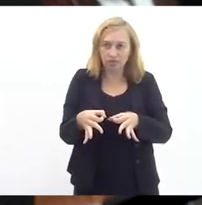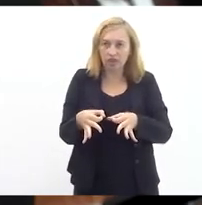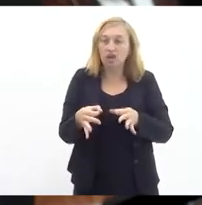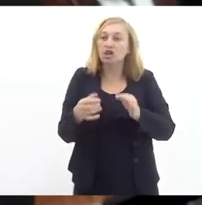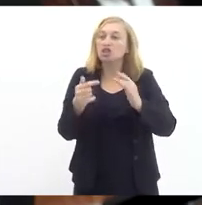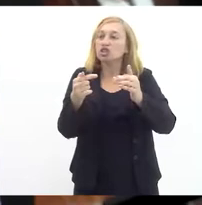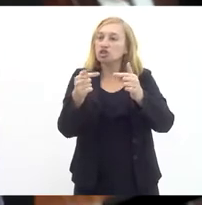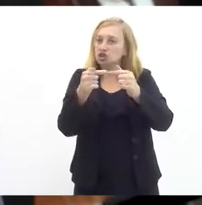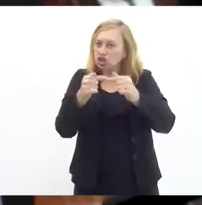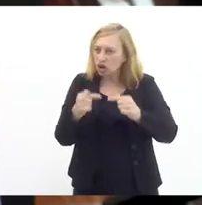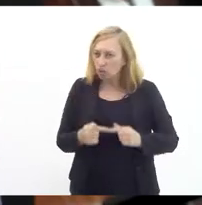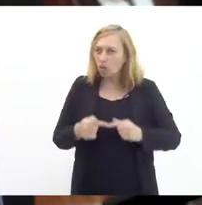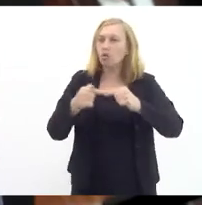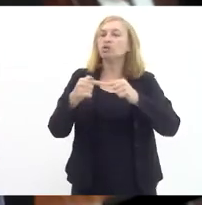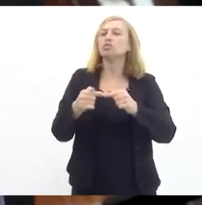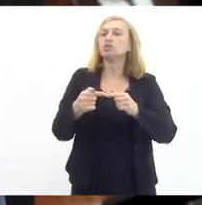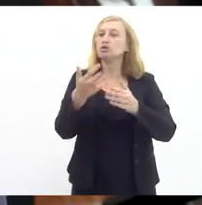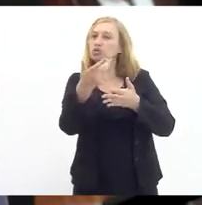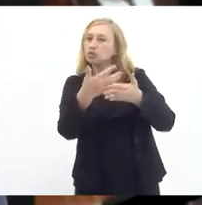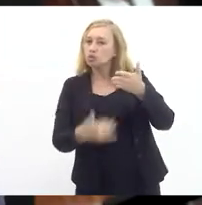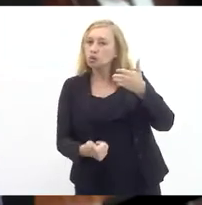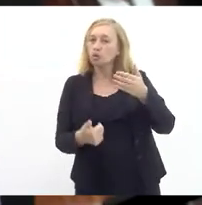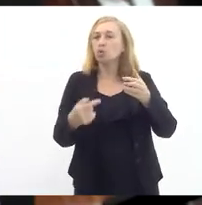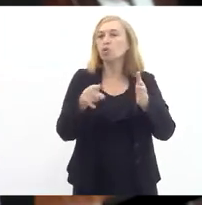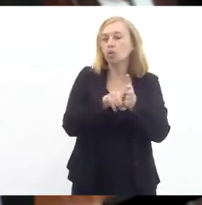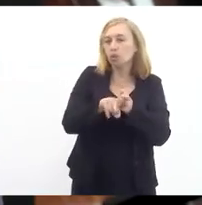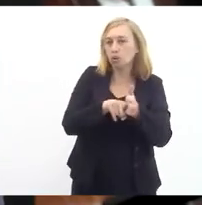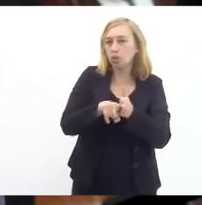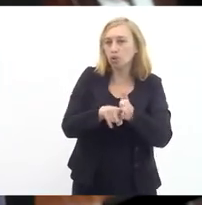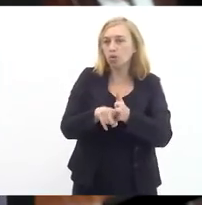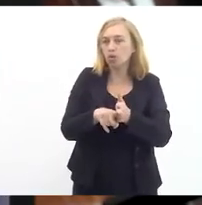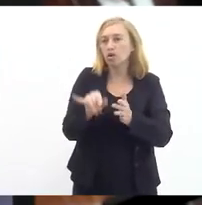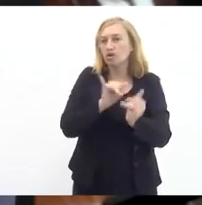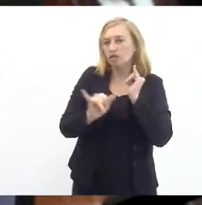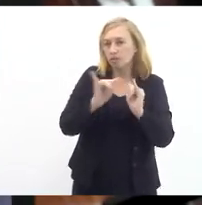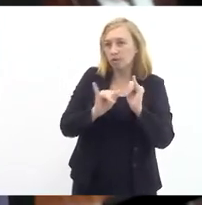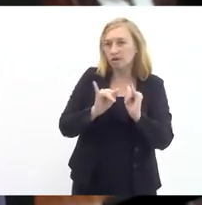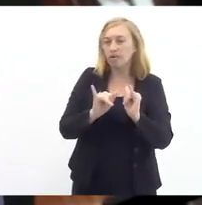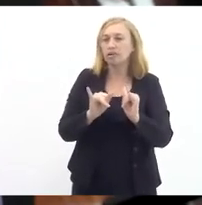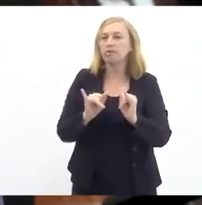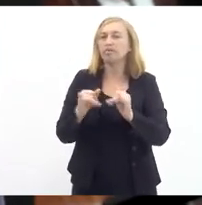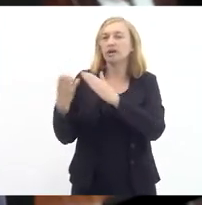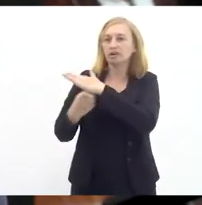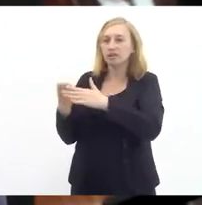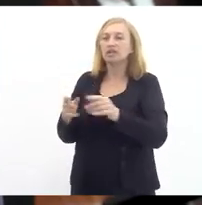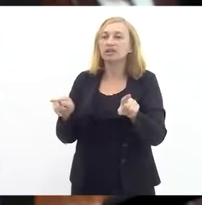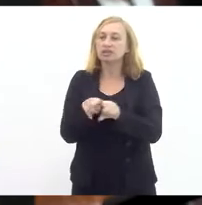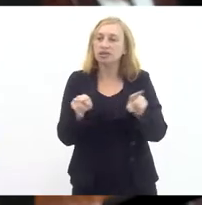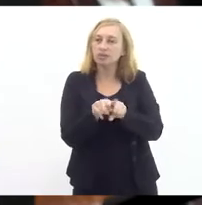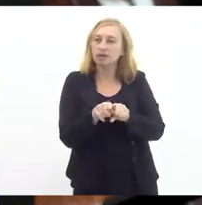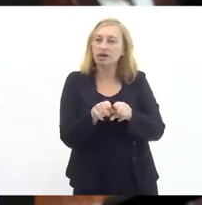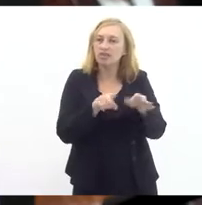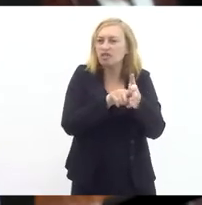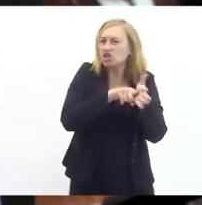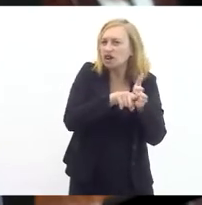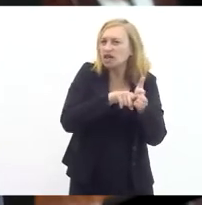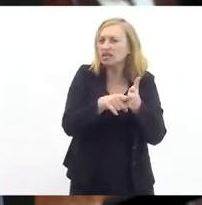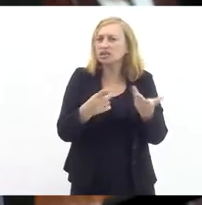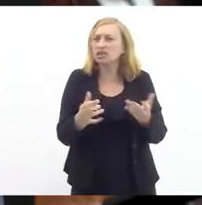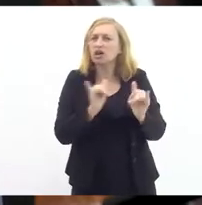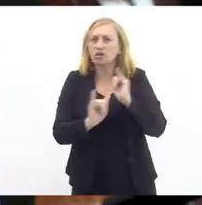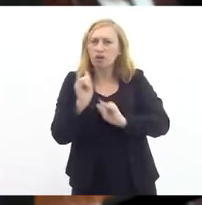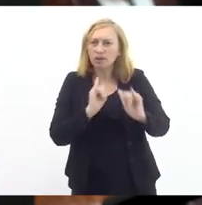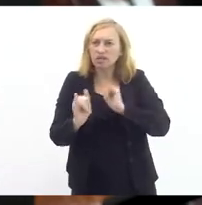com o calendário de fiscalização informado pela concessionária. E, além disso, a gente tem fiscalizações pontuais através de informações